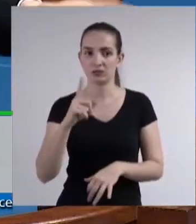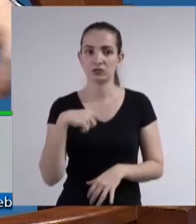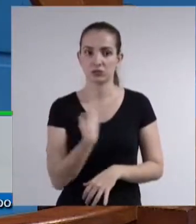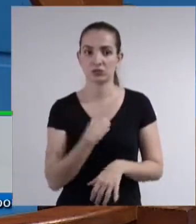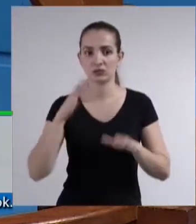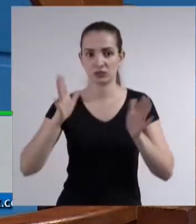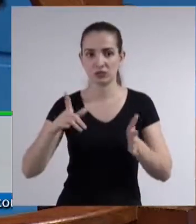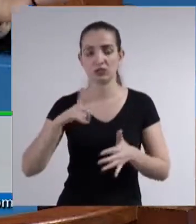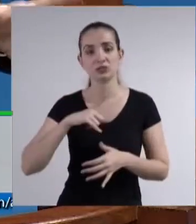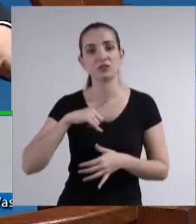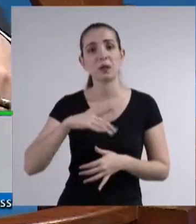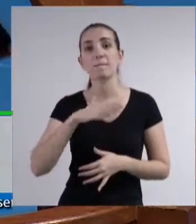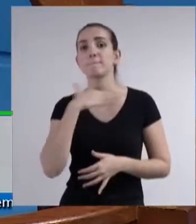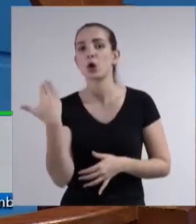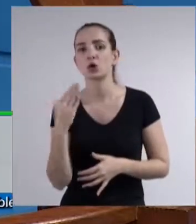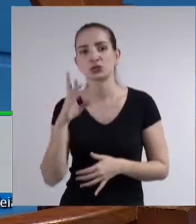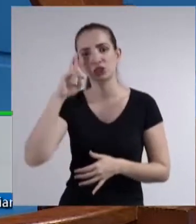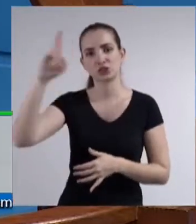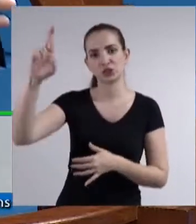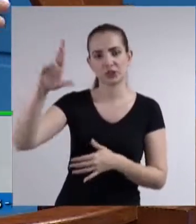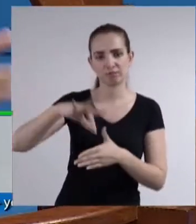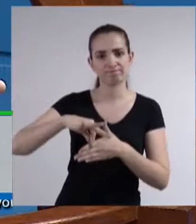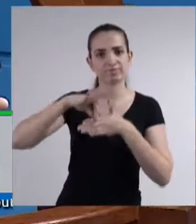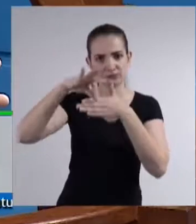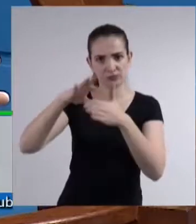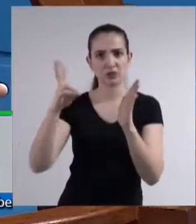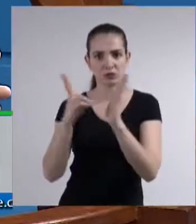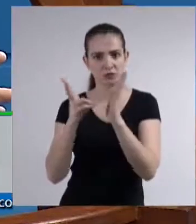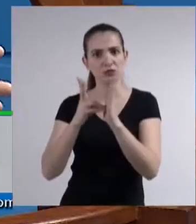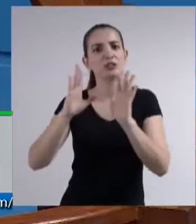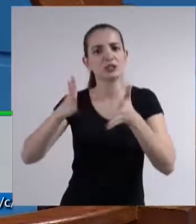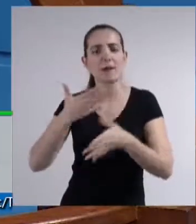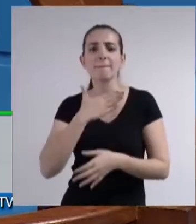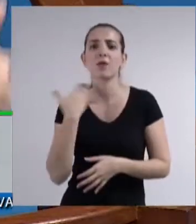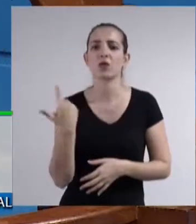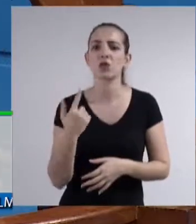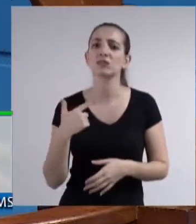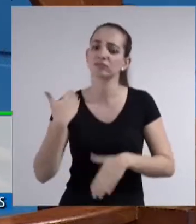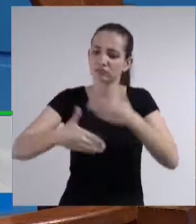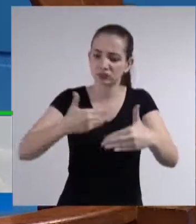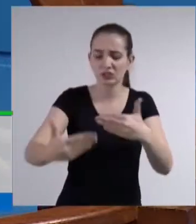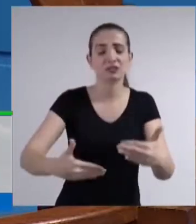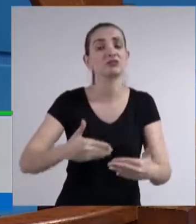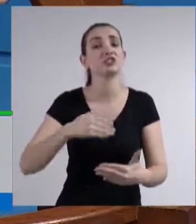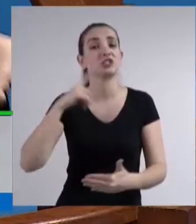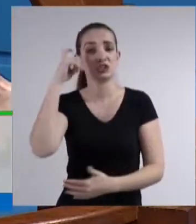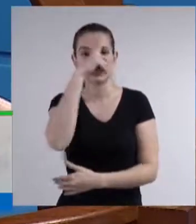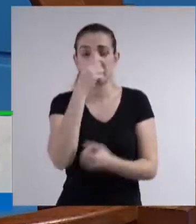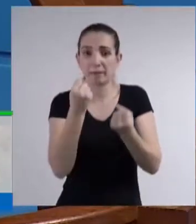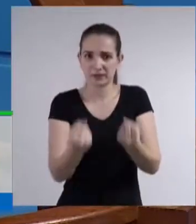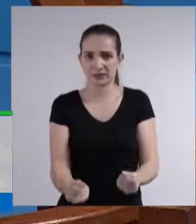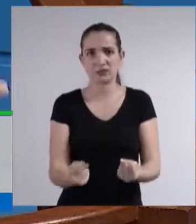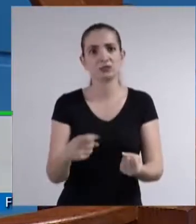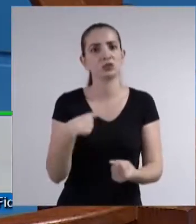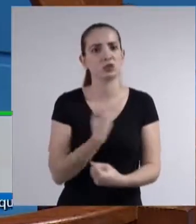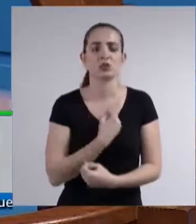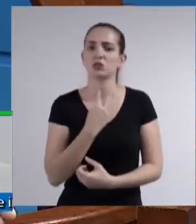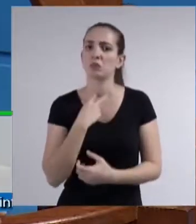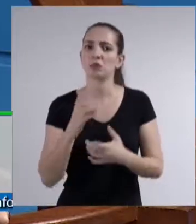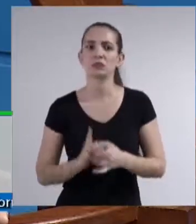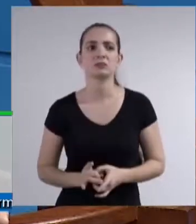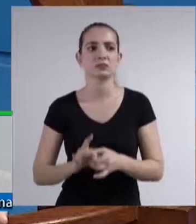mortes de lideranças indígenas, processos assim, muito complicados. E eu acho que a gente não deveria mais permitir que essas